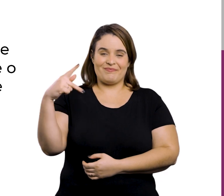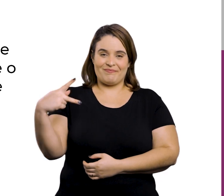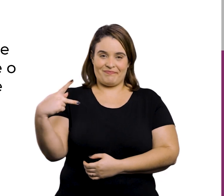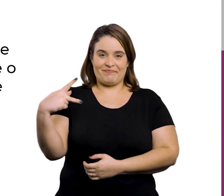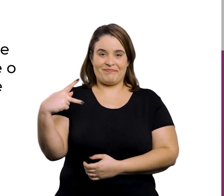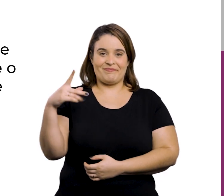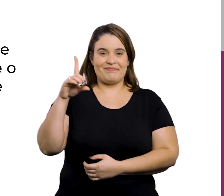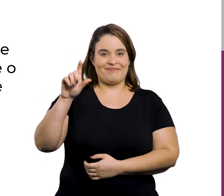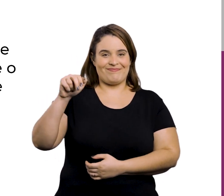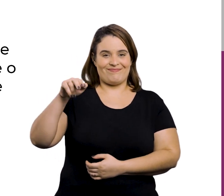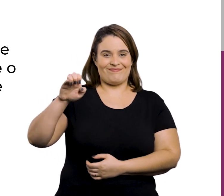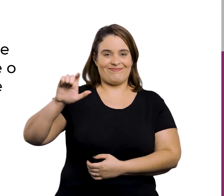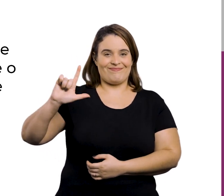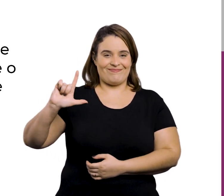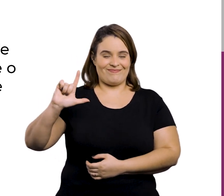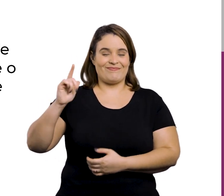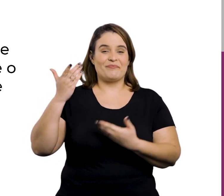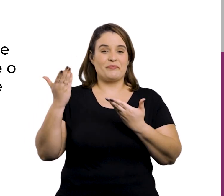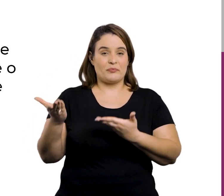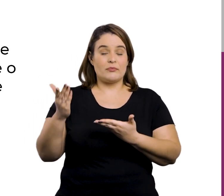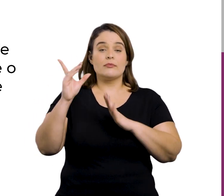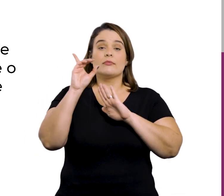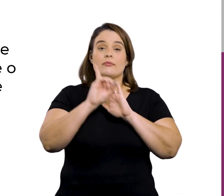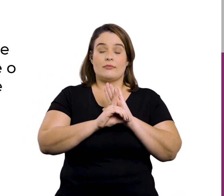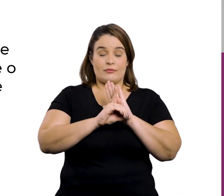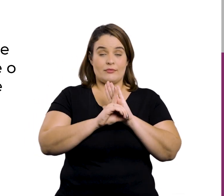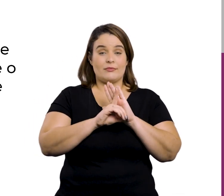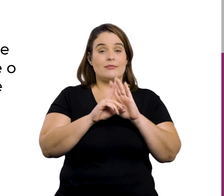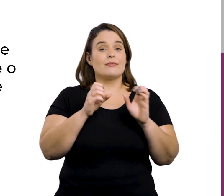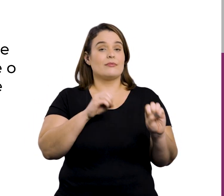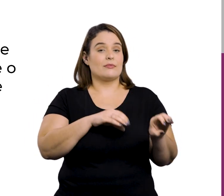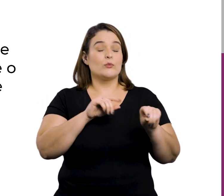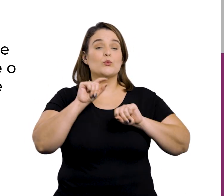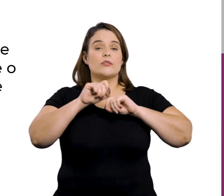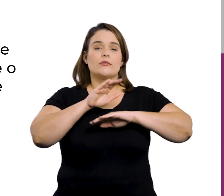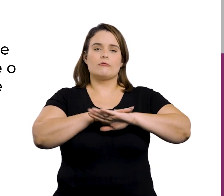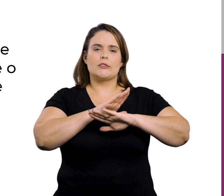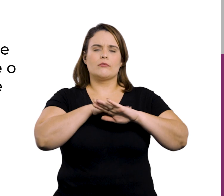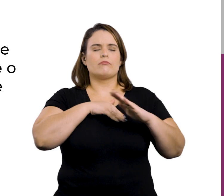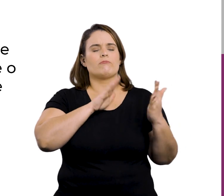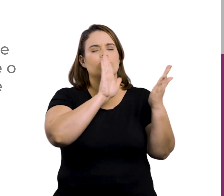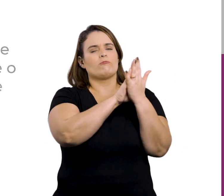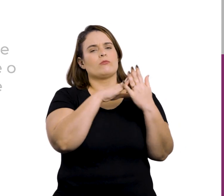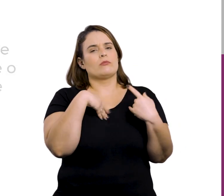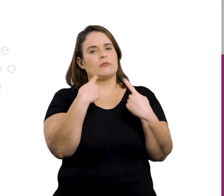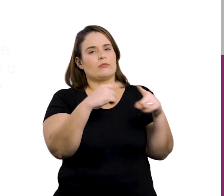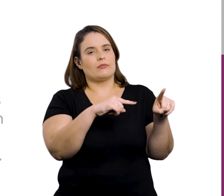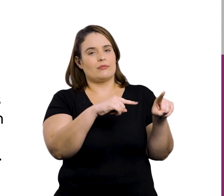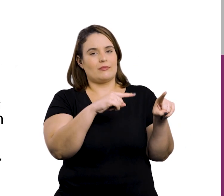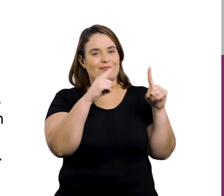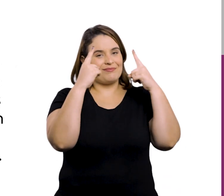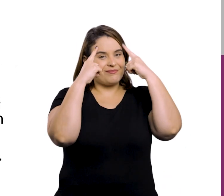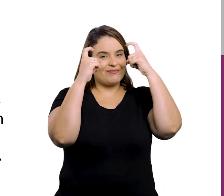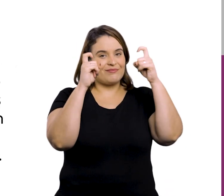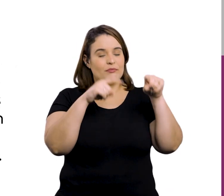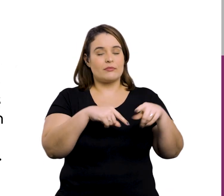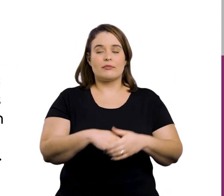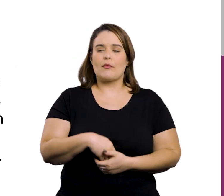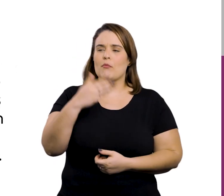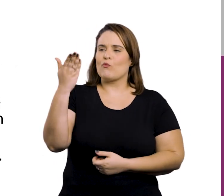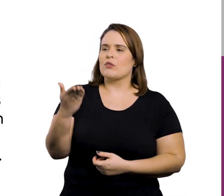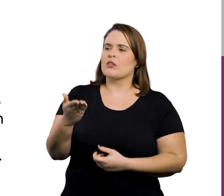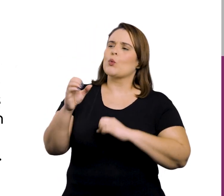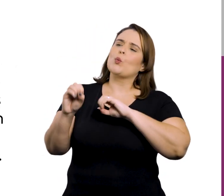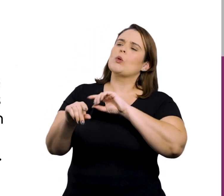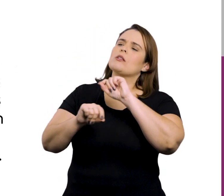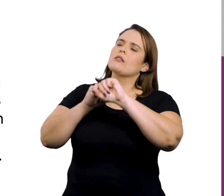São Paulo, USP, Daniel Cara, sobre o direito à educação e o que fazer frente à barbárie. Para você, o